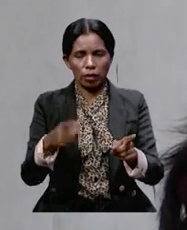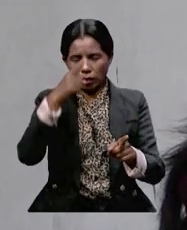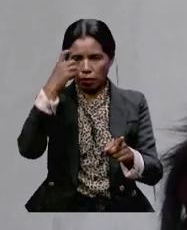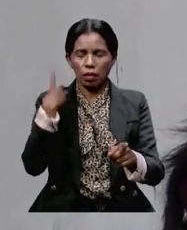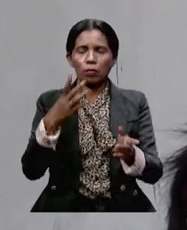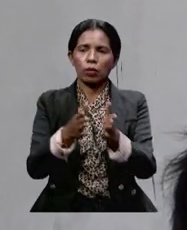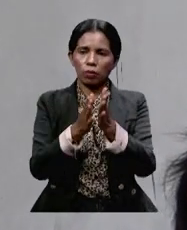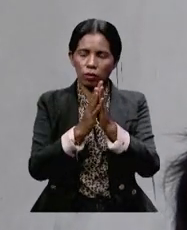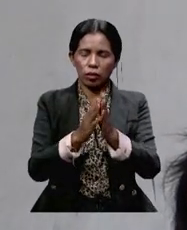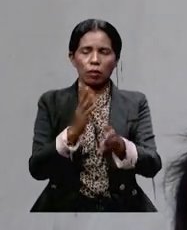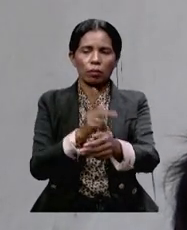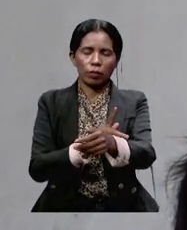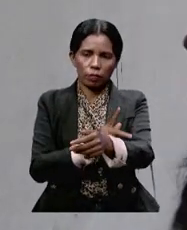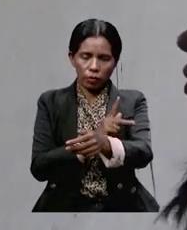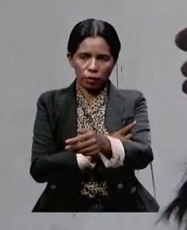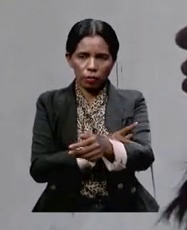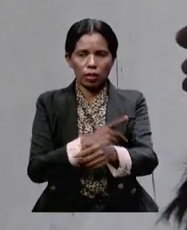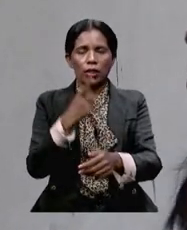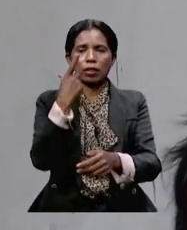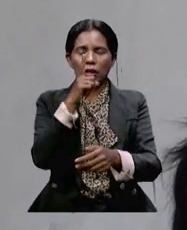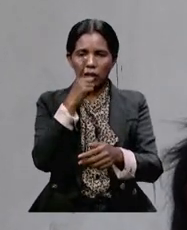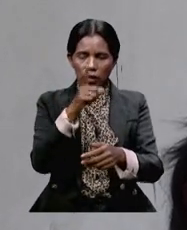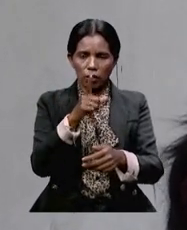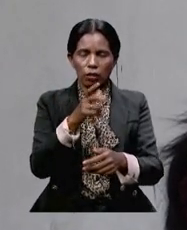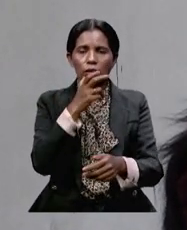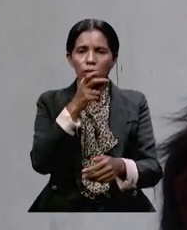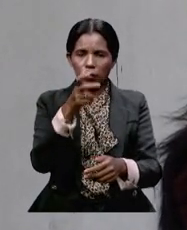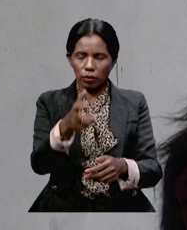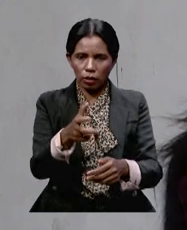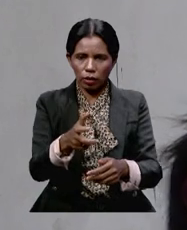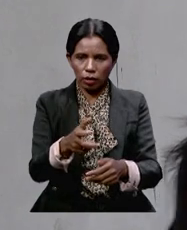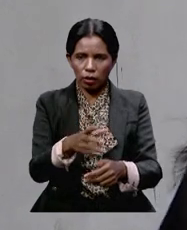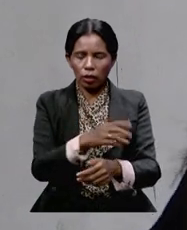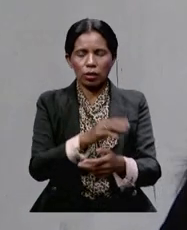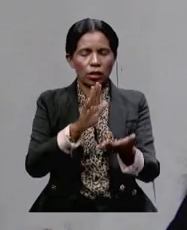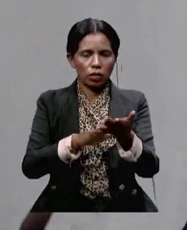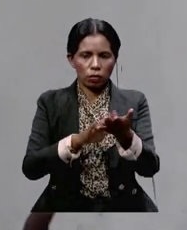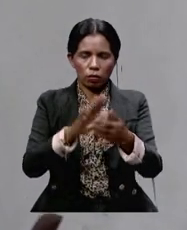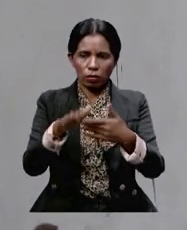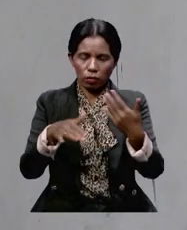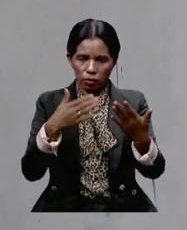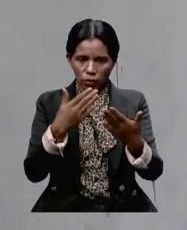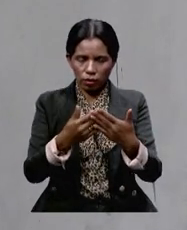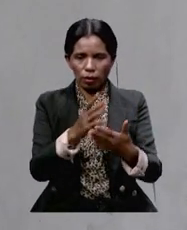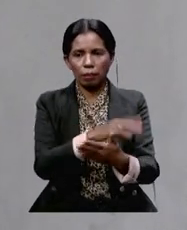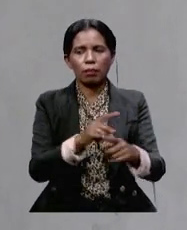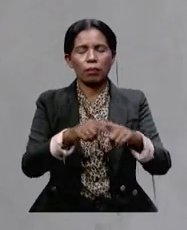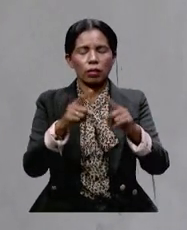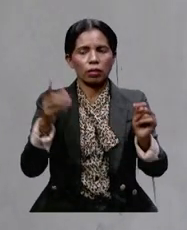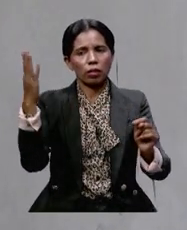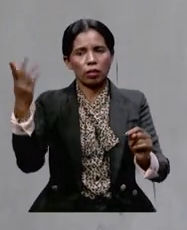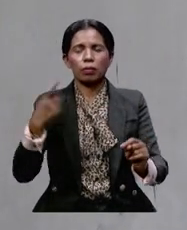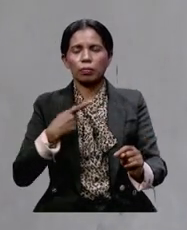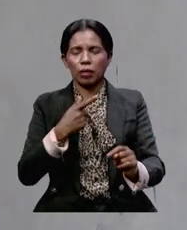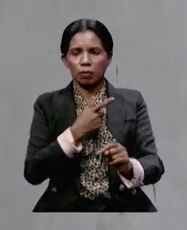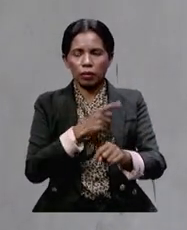Mihusso Prato promove, e a língua português e as escolas, não só nas escolas, mas bem íamos parlamento,